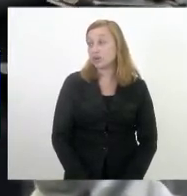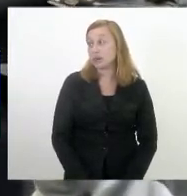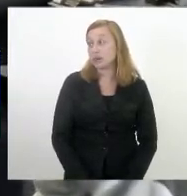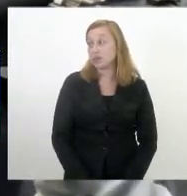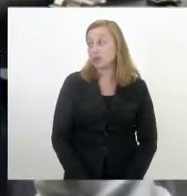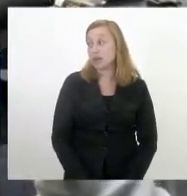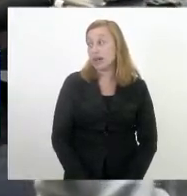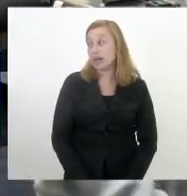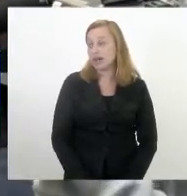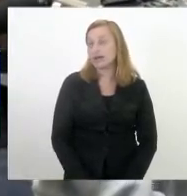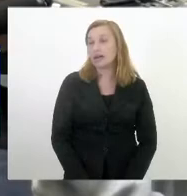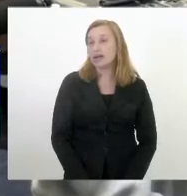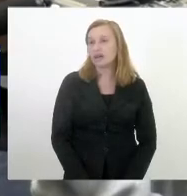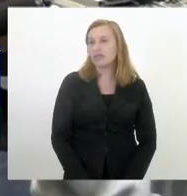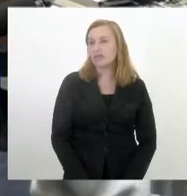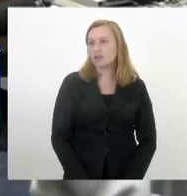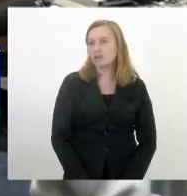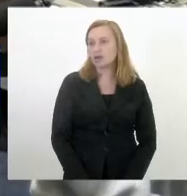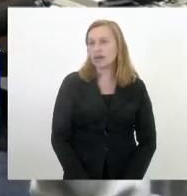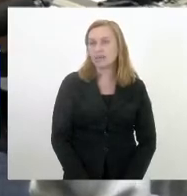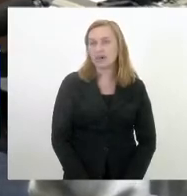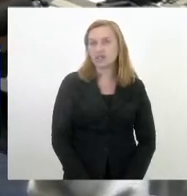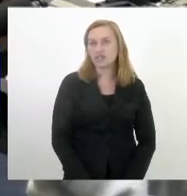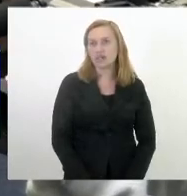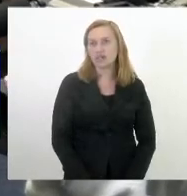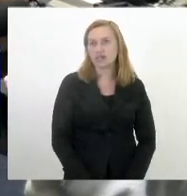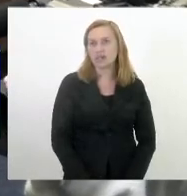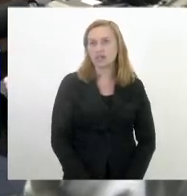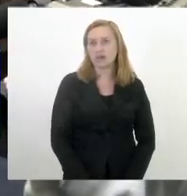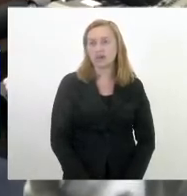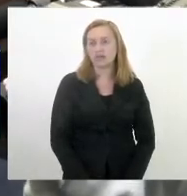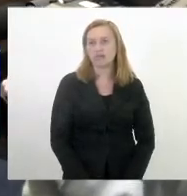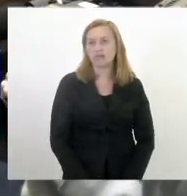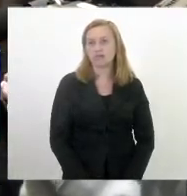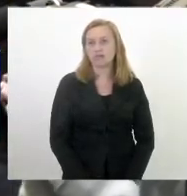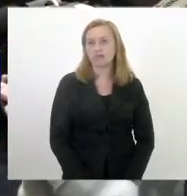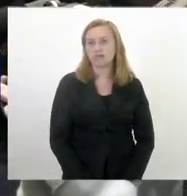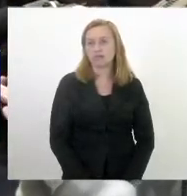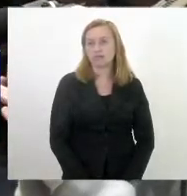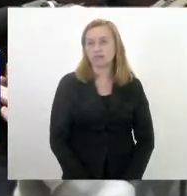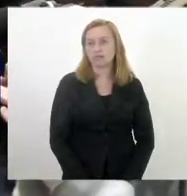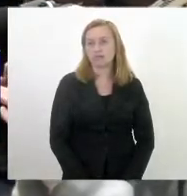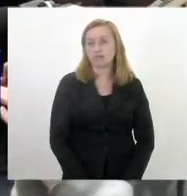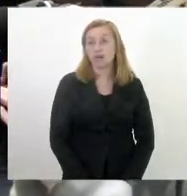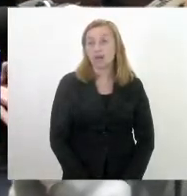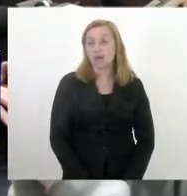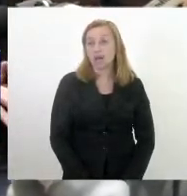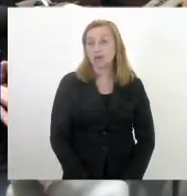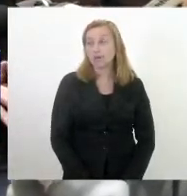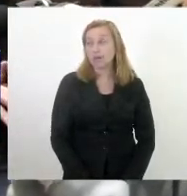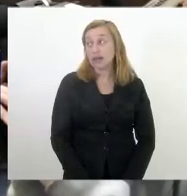50 até 80 reais. Tá? Uma faixa. Uma faixa. Vamos para o senhor acertar o texto, por favor.